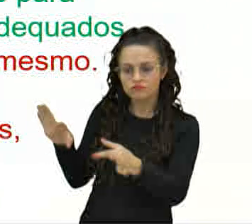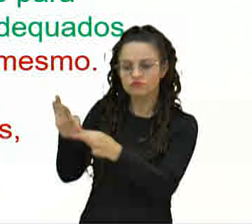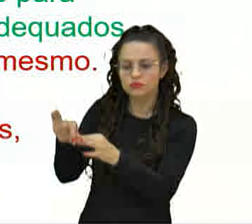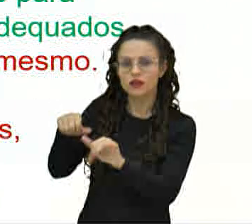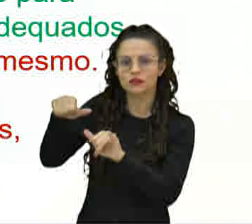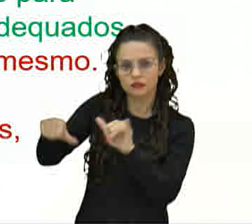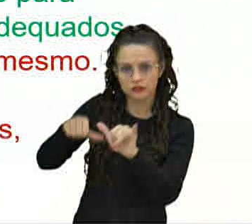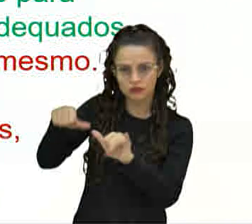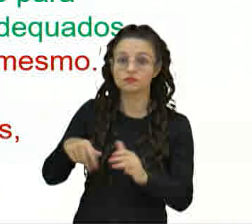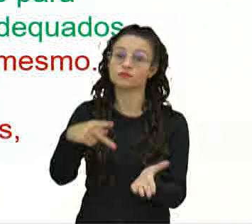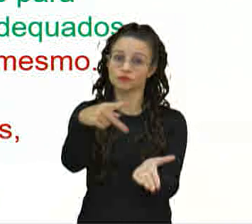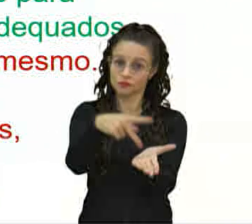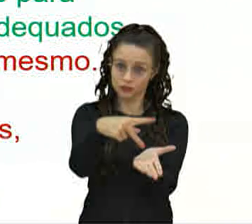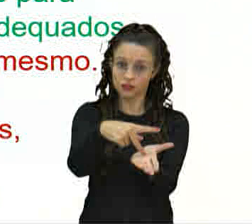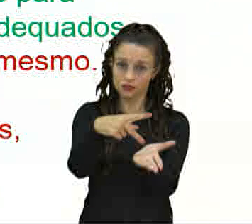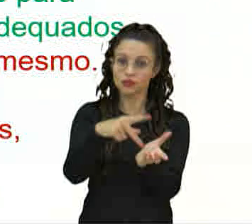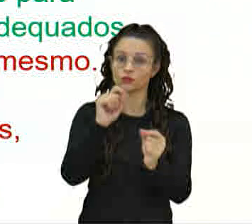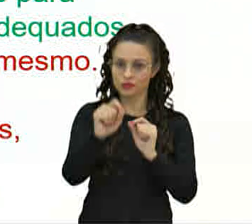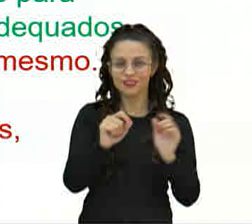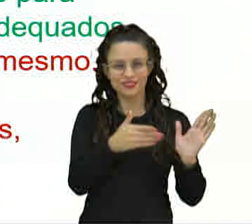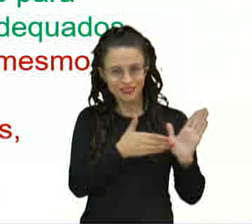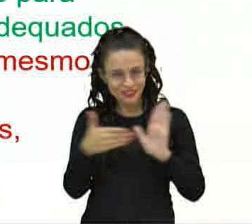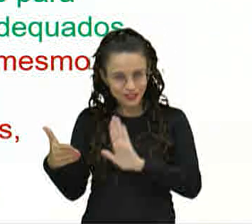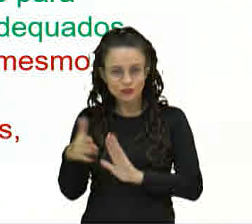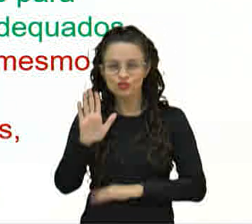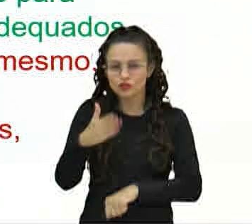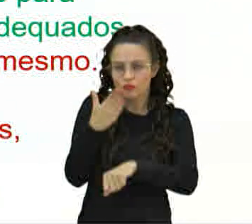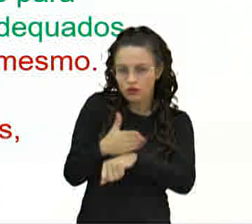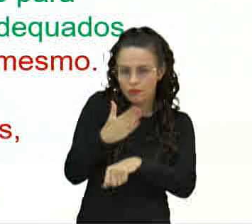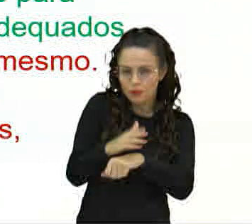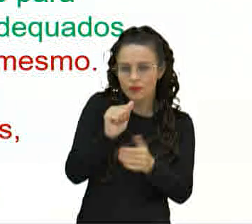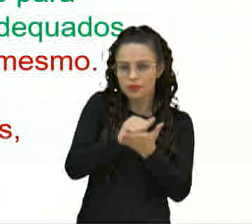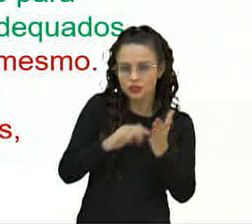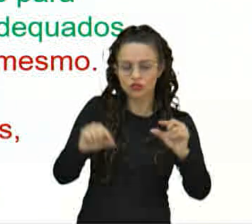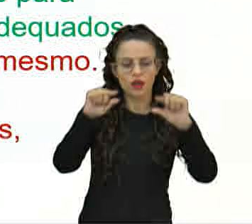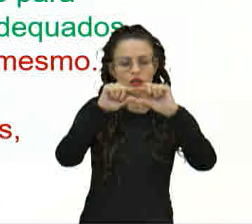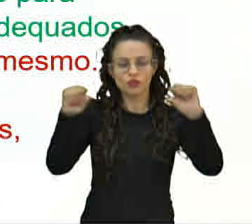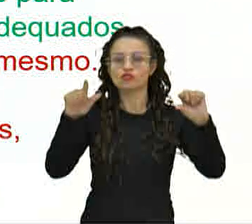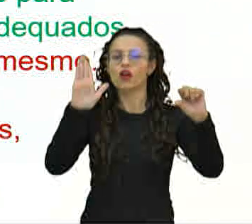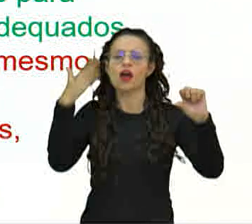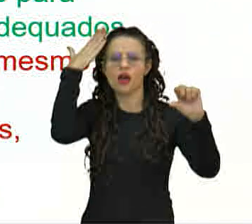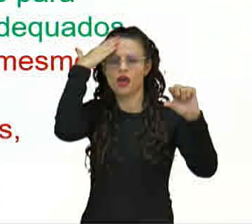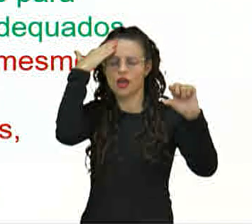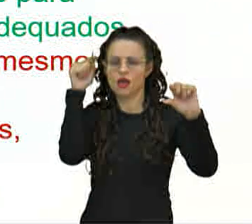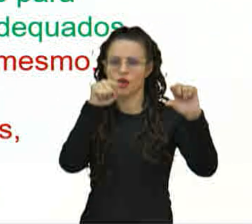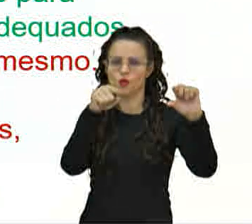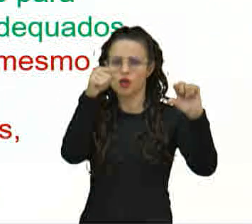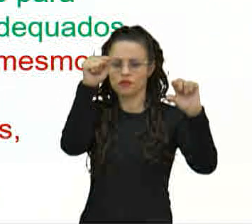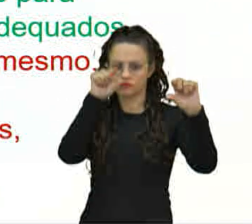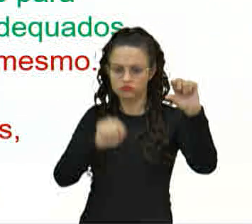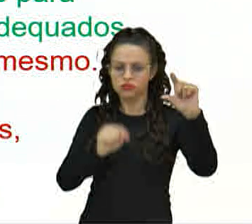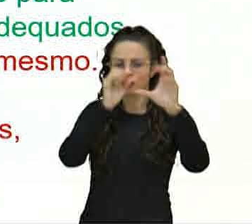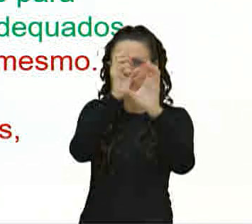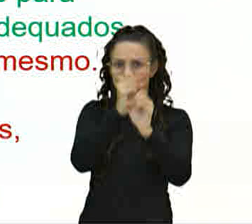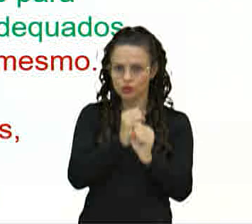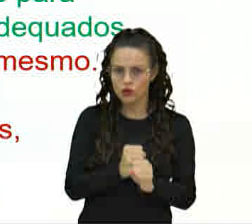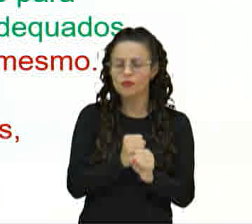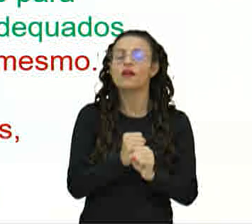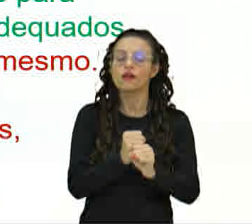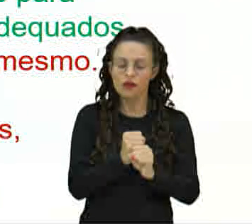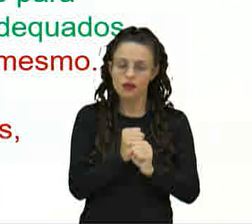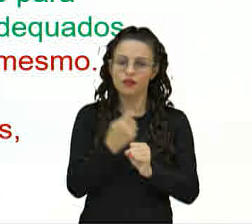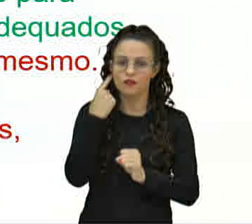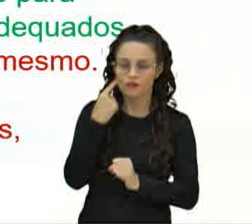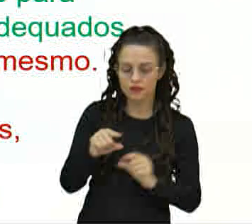Verdadeiro. É isso que temos feito nos nossos exercícios. Usamos equações conhecidas, fazemos o somatório para chegar